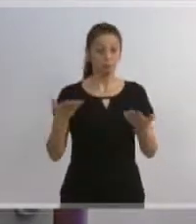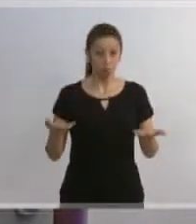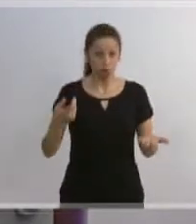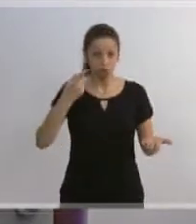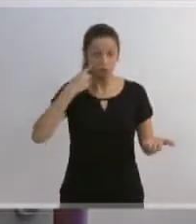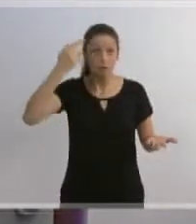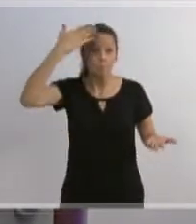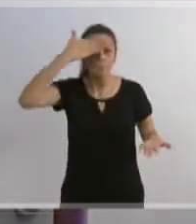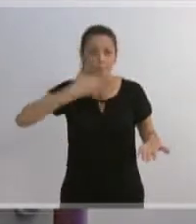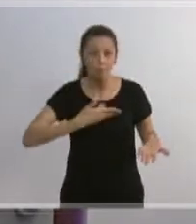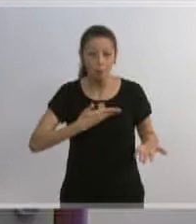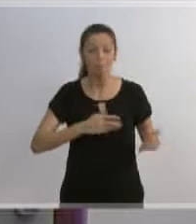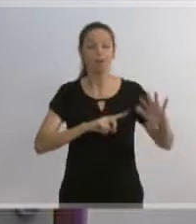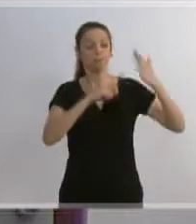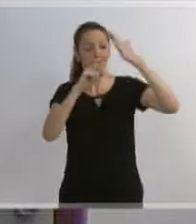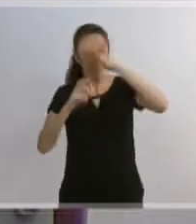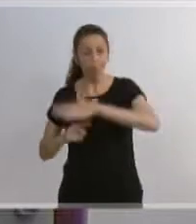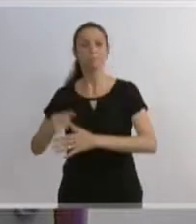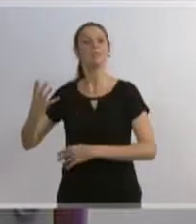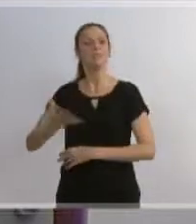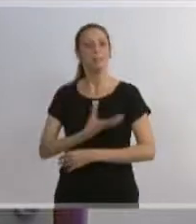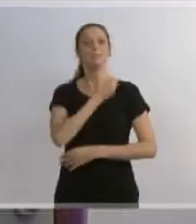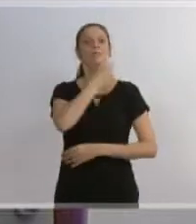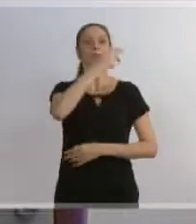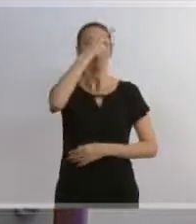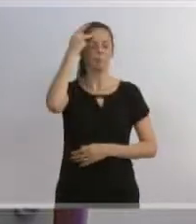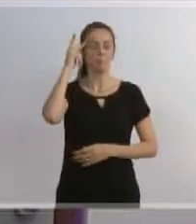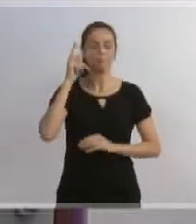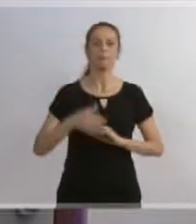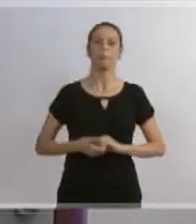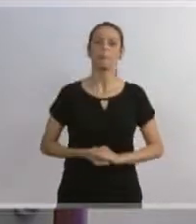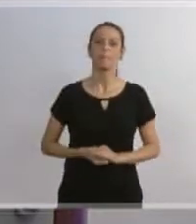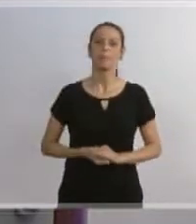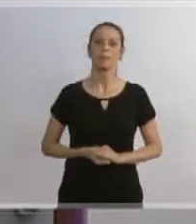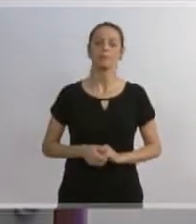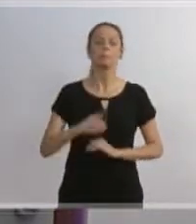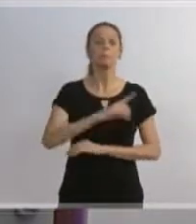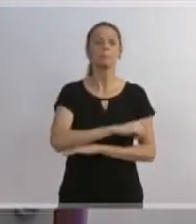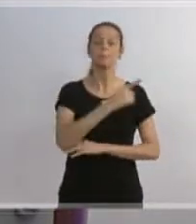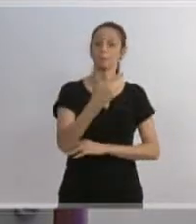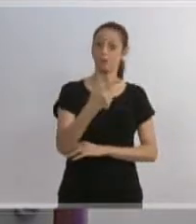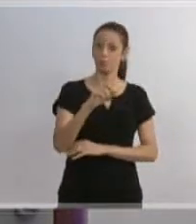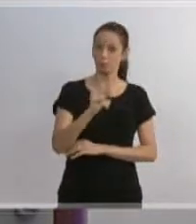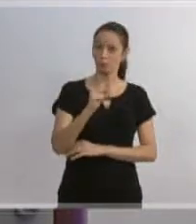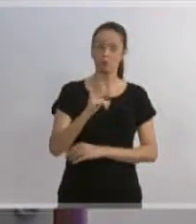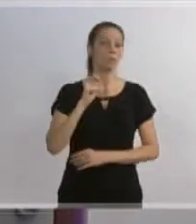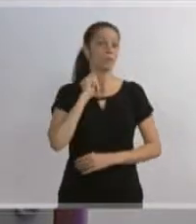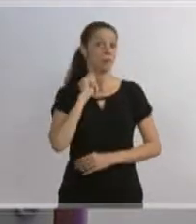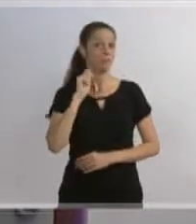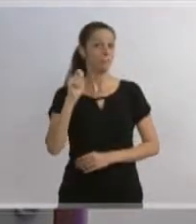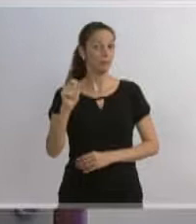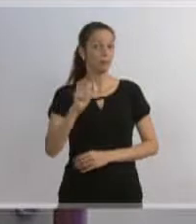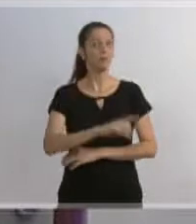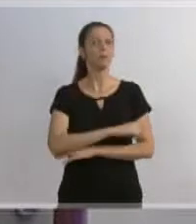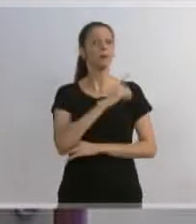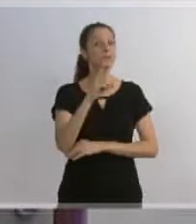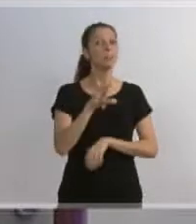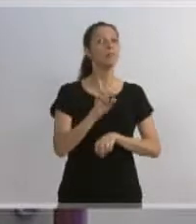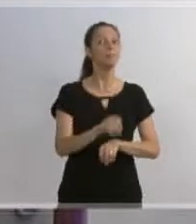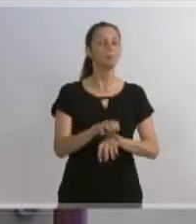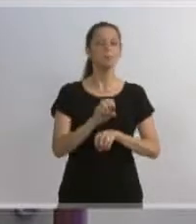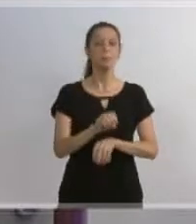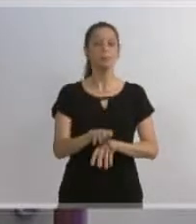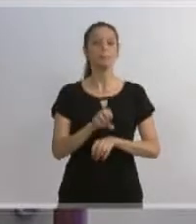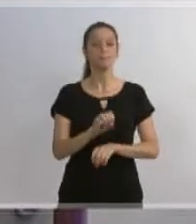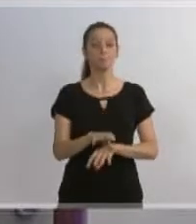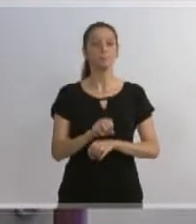pelo ar. E gostaria também de falar, que o Ari soltasse as fotos ali, que dia 28 de abril é o dia da educação. Não podemos